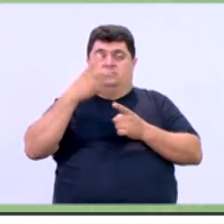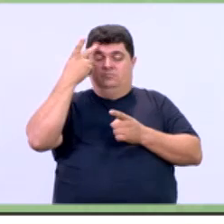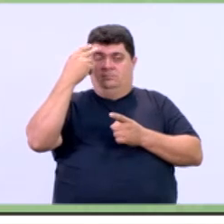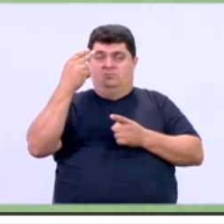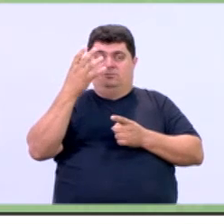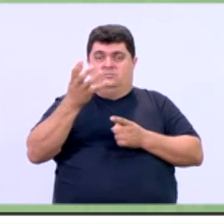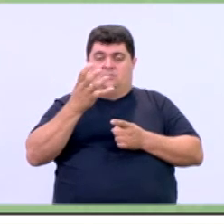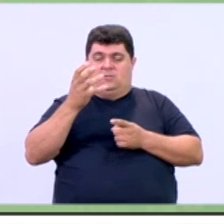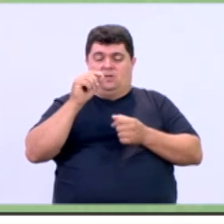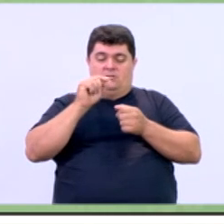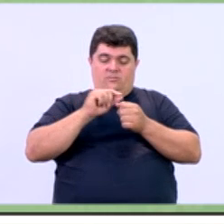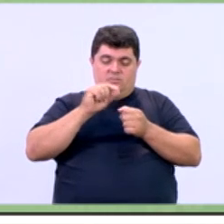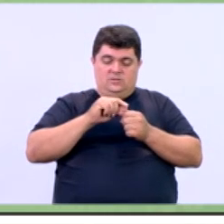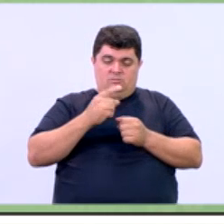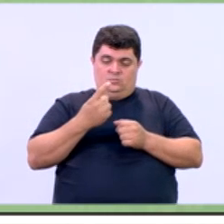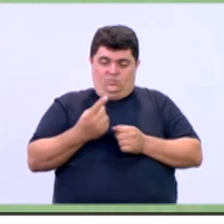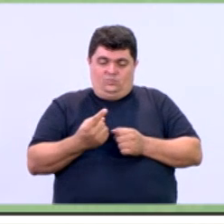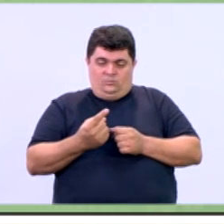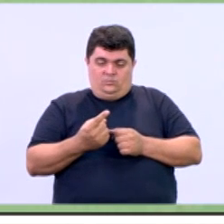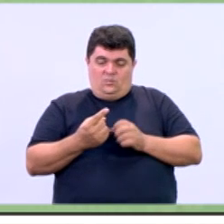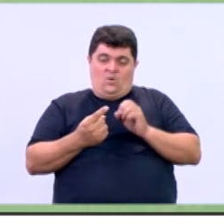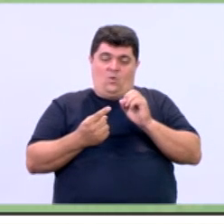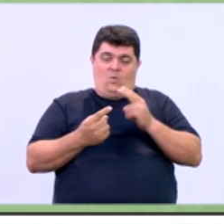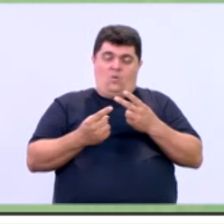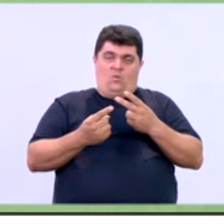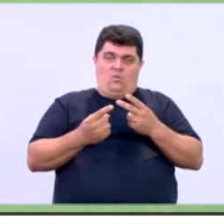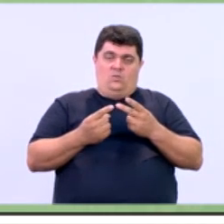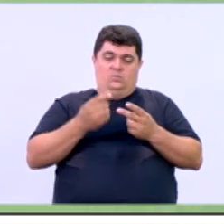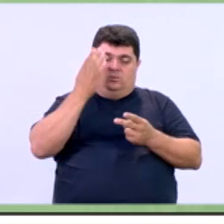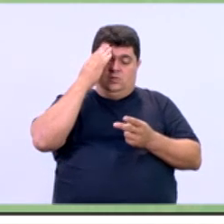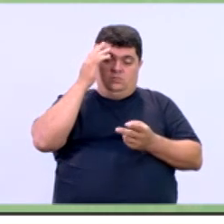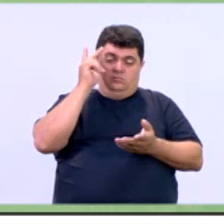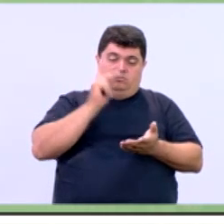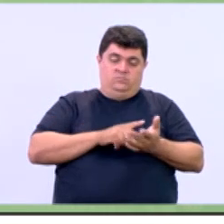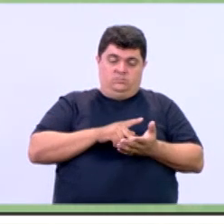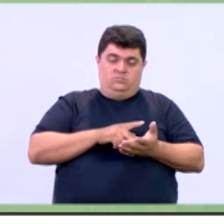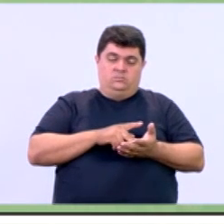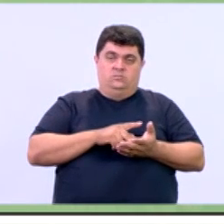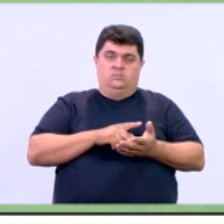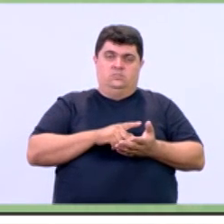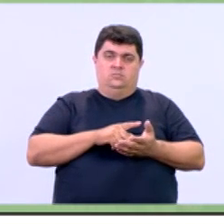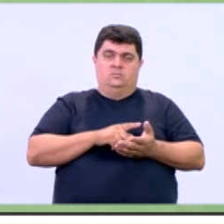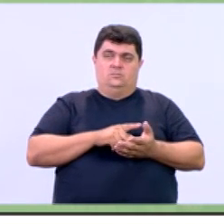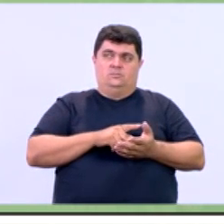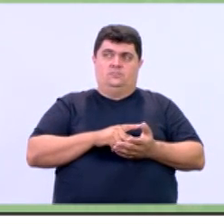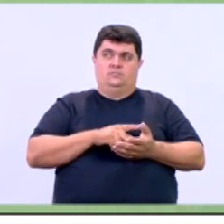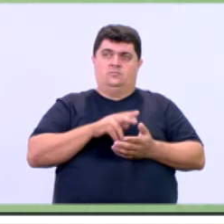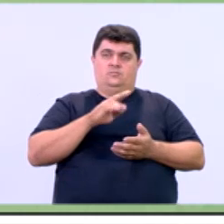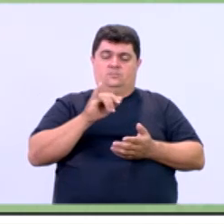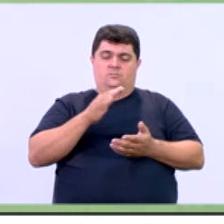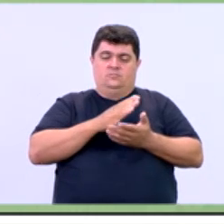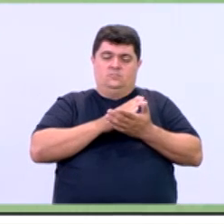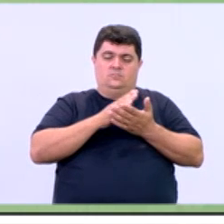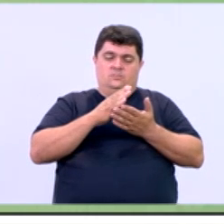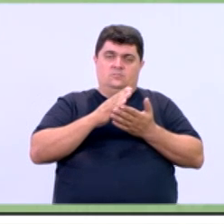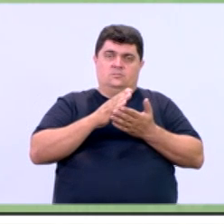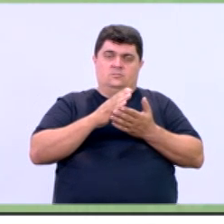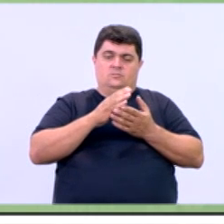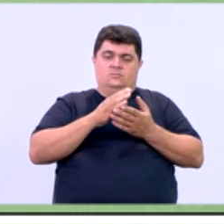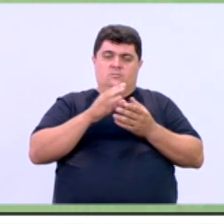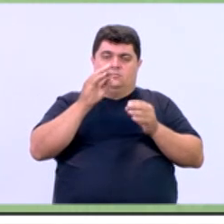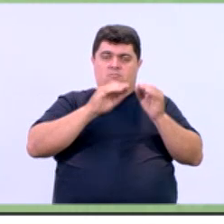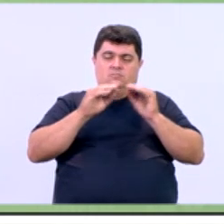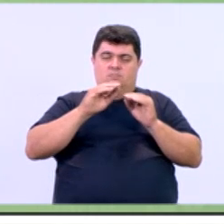faça uma ação ou uma validação nesse meu formulário. Então, a gente já vai começar a juntar o quê?